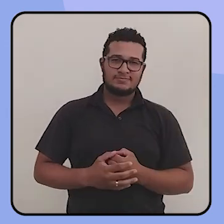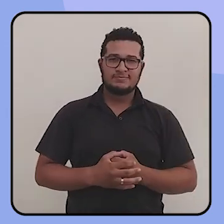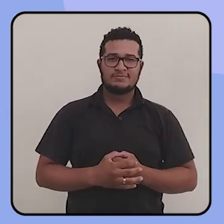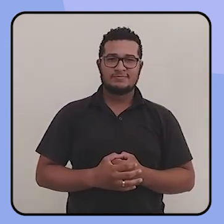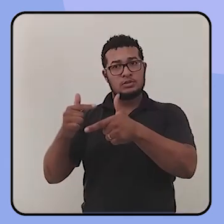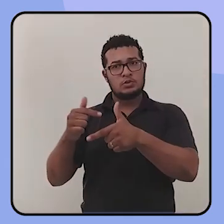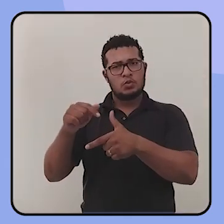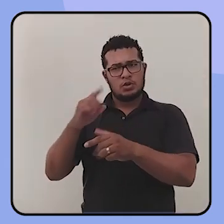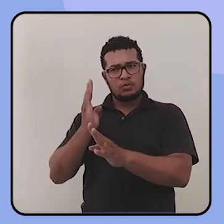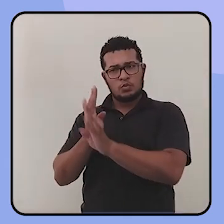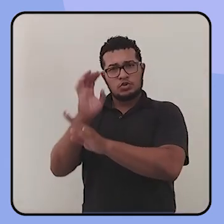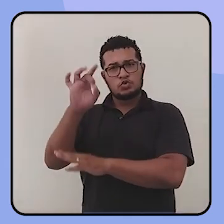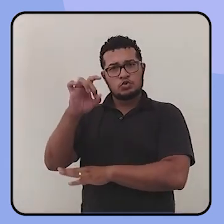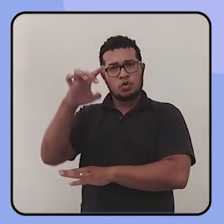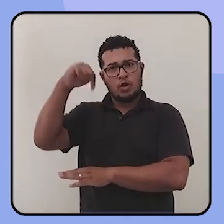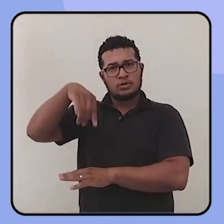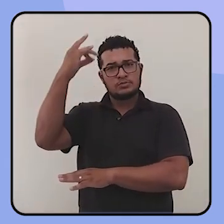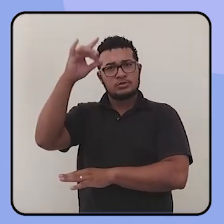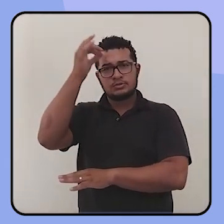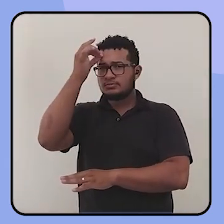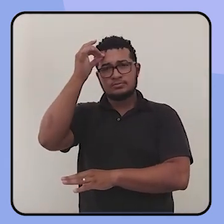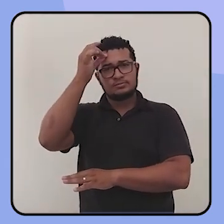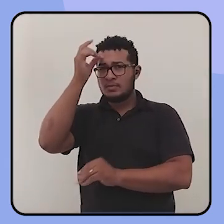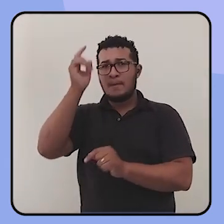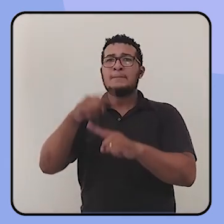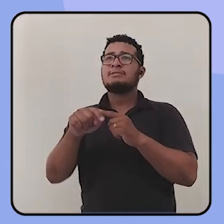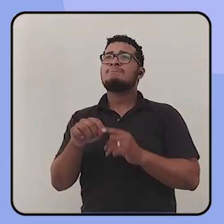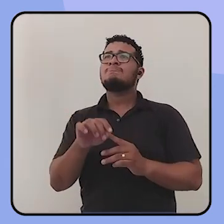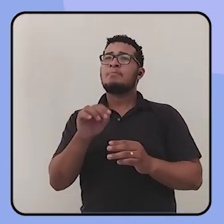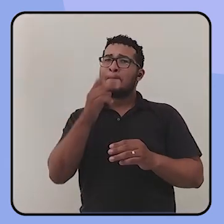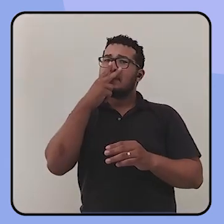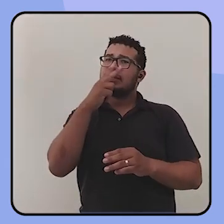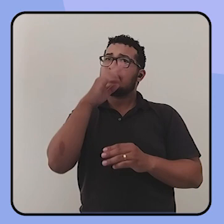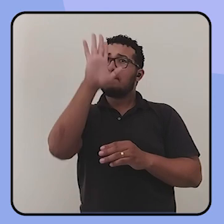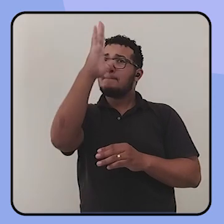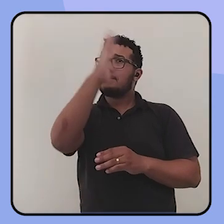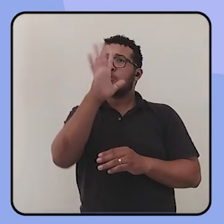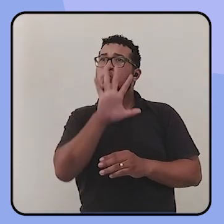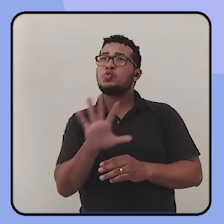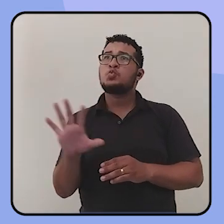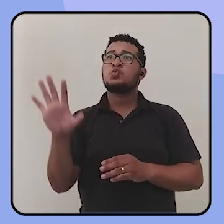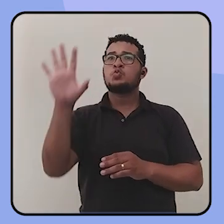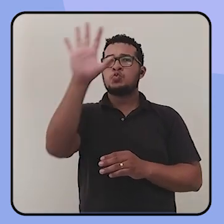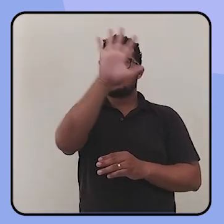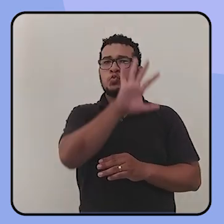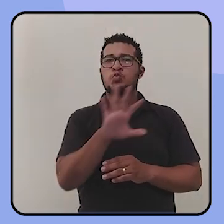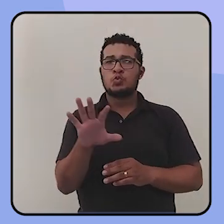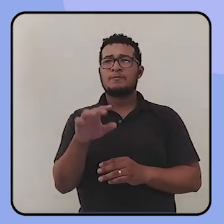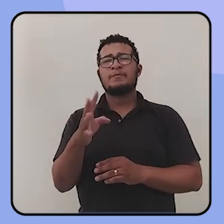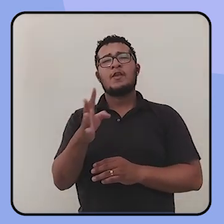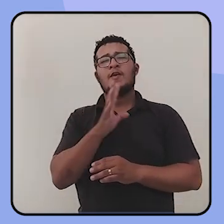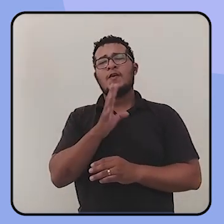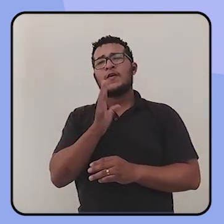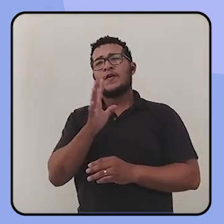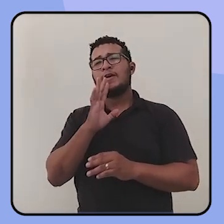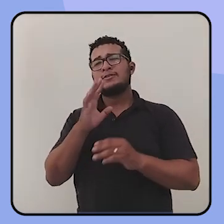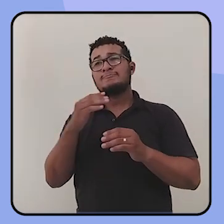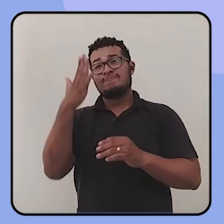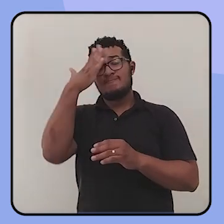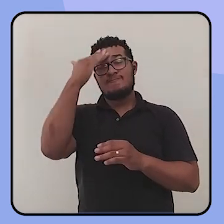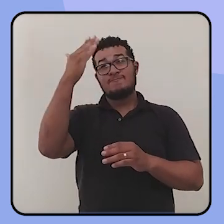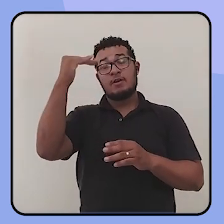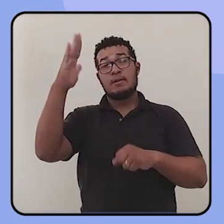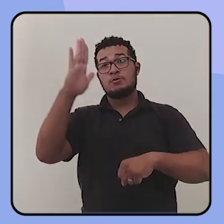tupi-guarani não é só encontrada no estado do Espírito Santo, mas em quase todo o litoral do Brasil. É o grupo indígena, a tradição mais